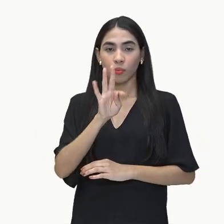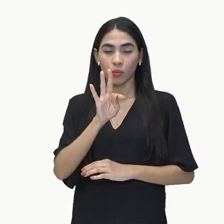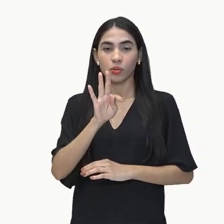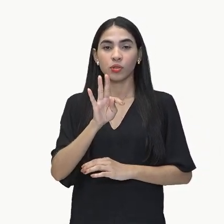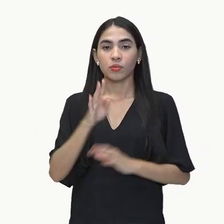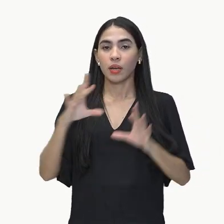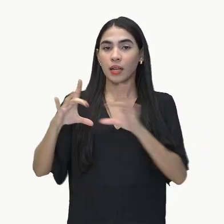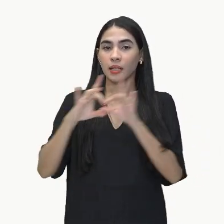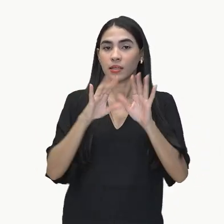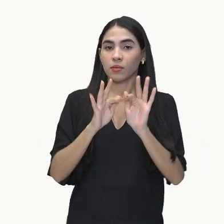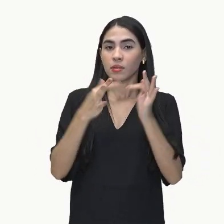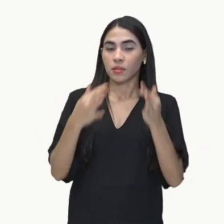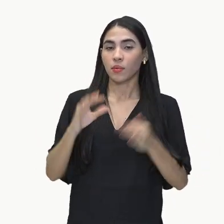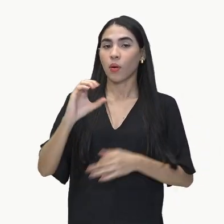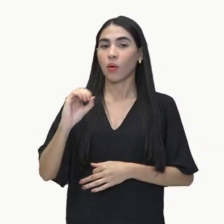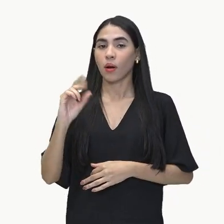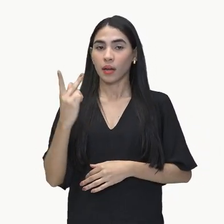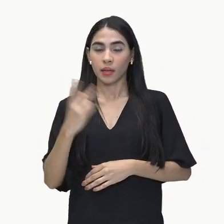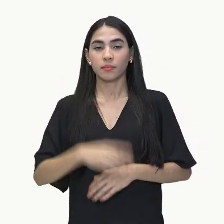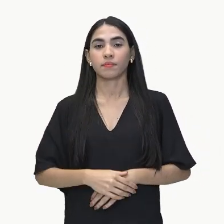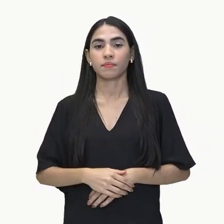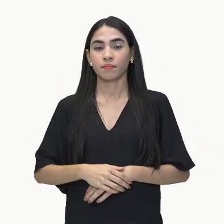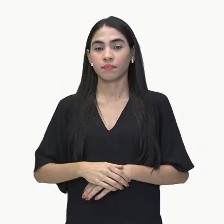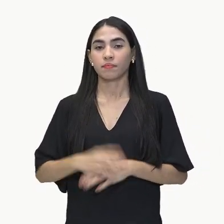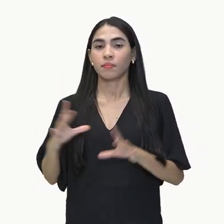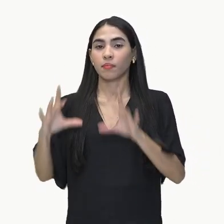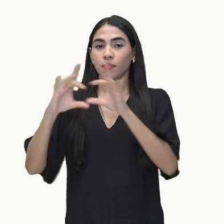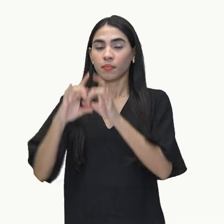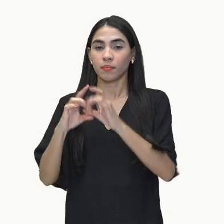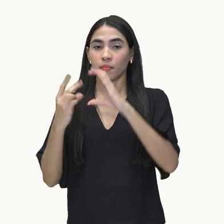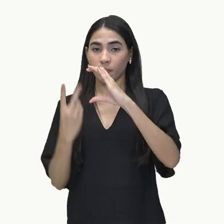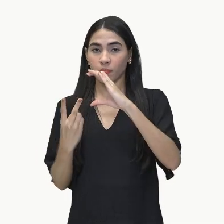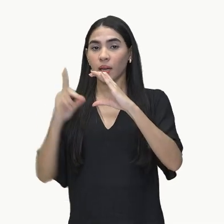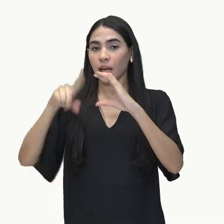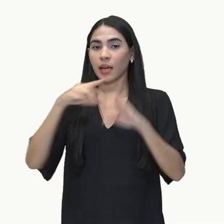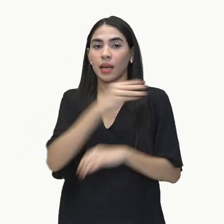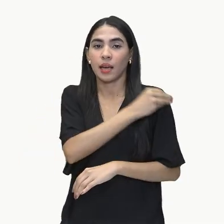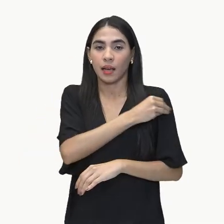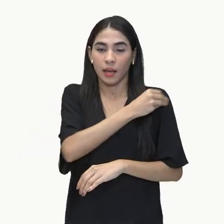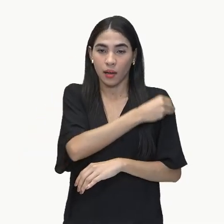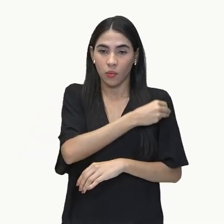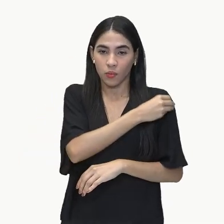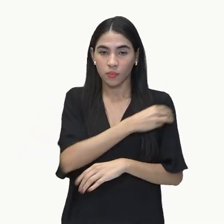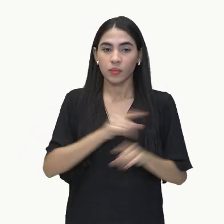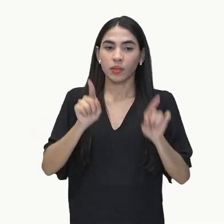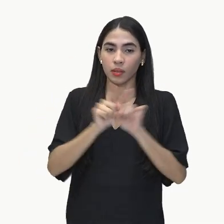a hidroxila? No carbono 2, e ele é um álcool. Pode ser também